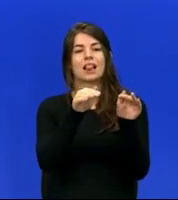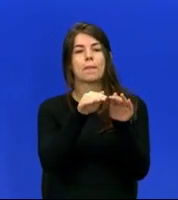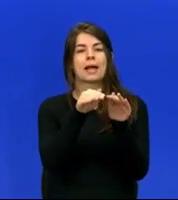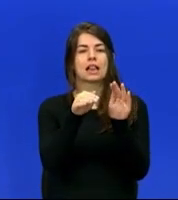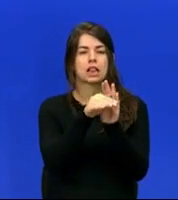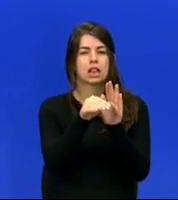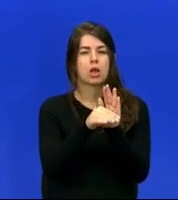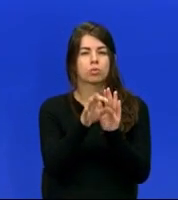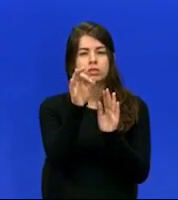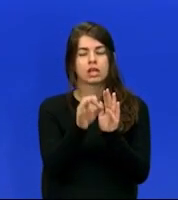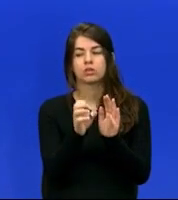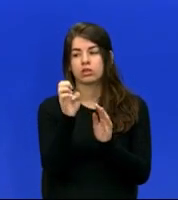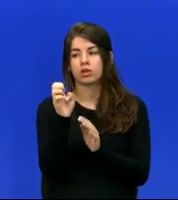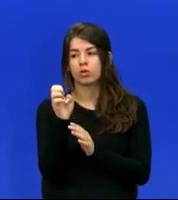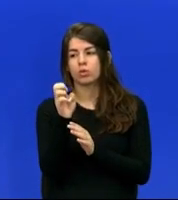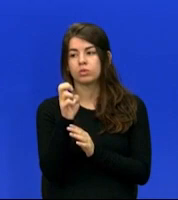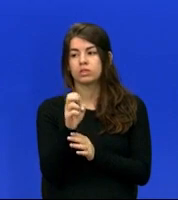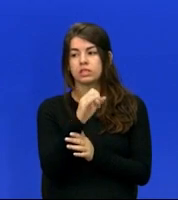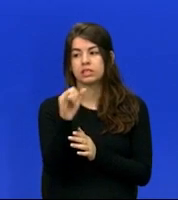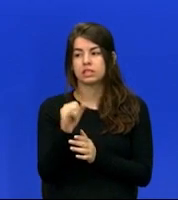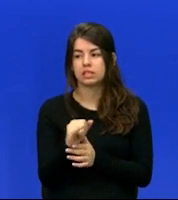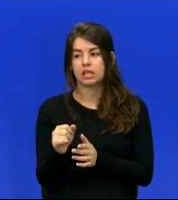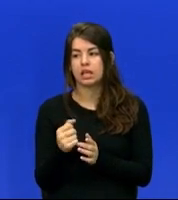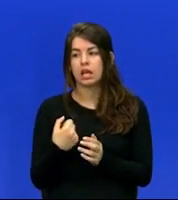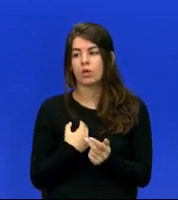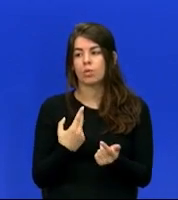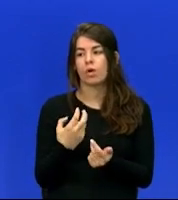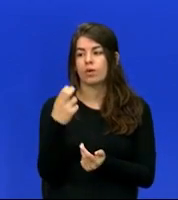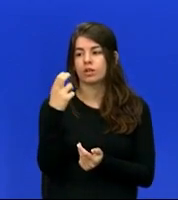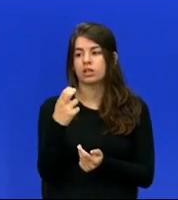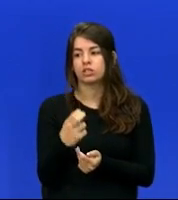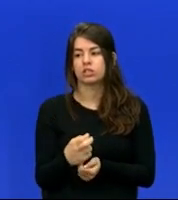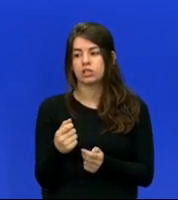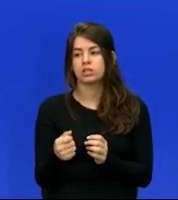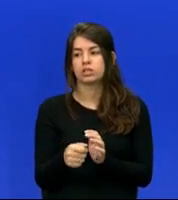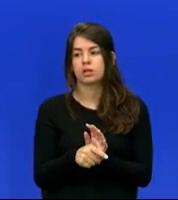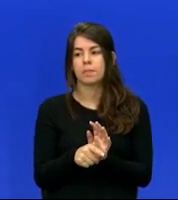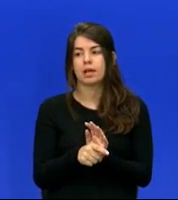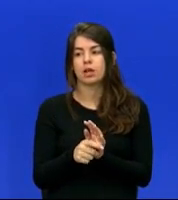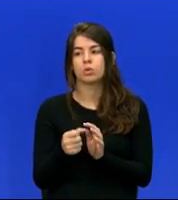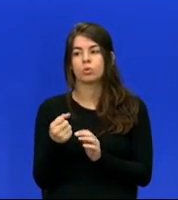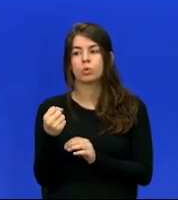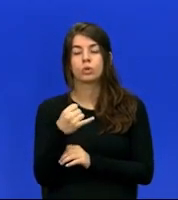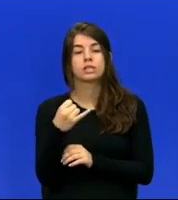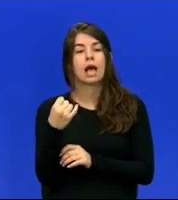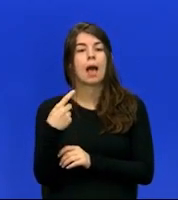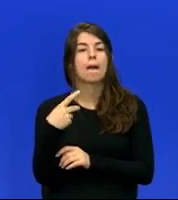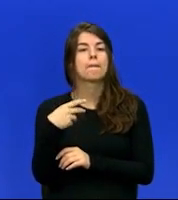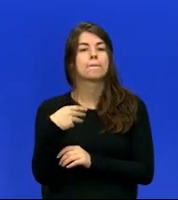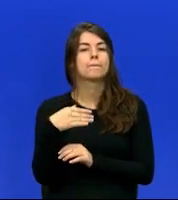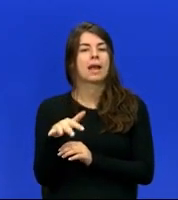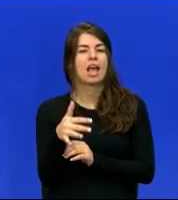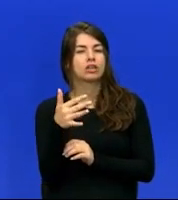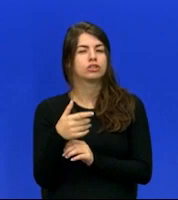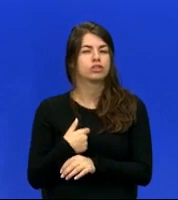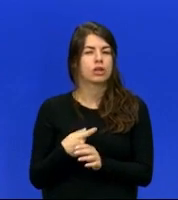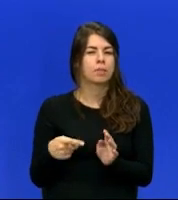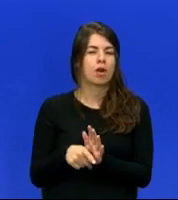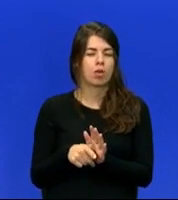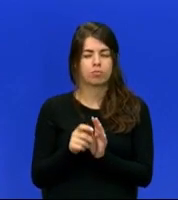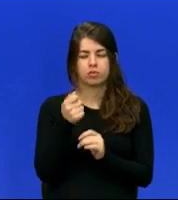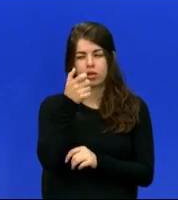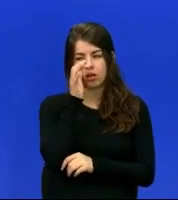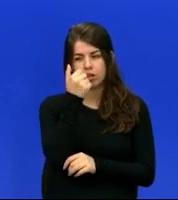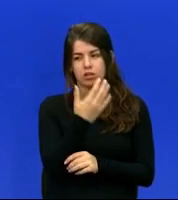padronização dela, que é o z, que é igual a x menos a média sobre o desvio padrão. Ok? Então,